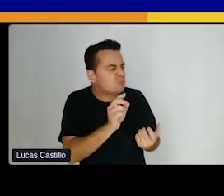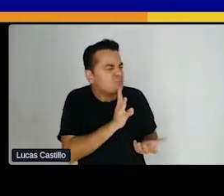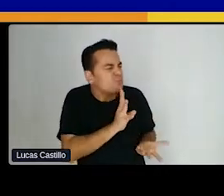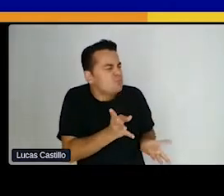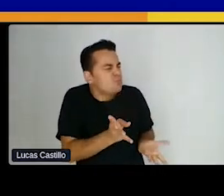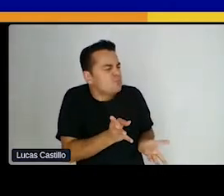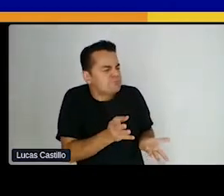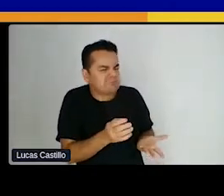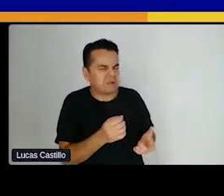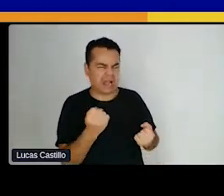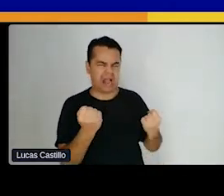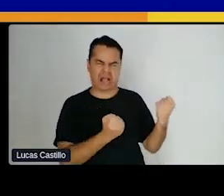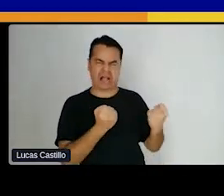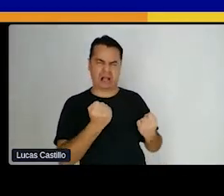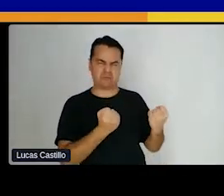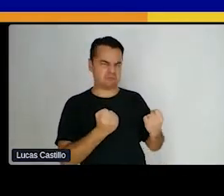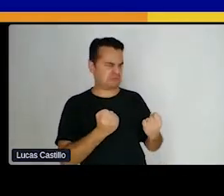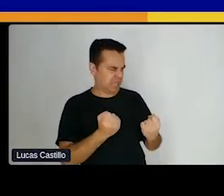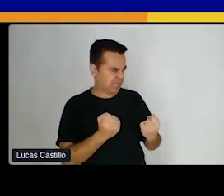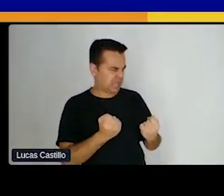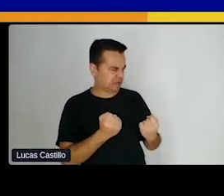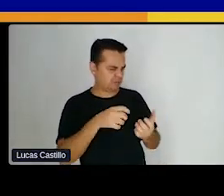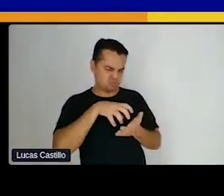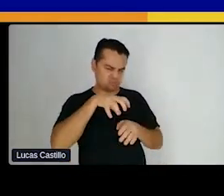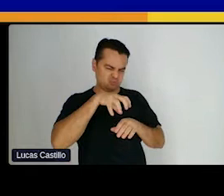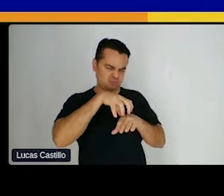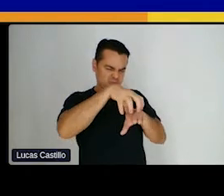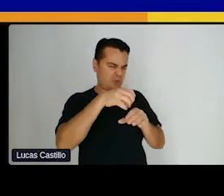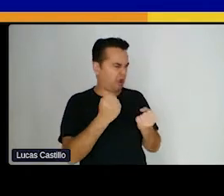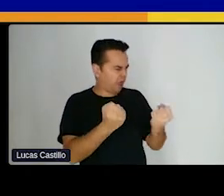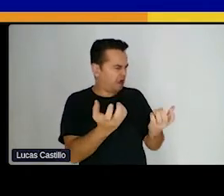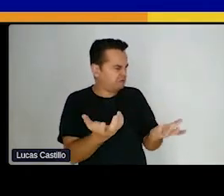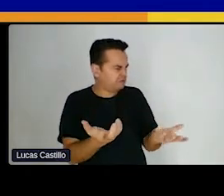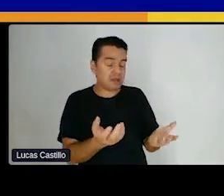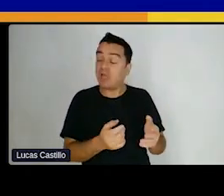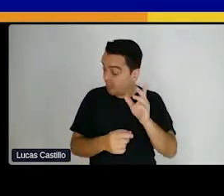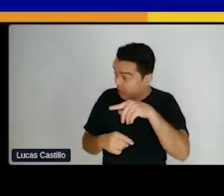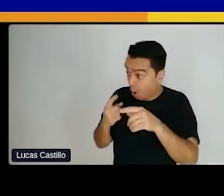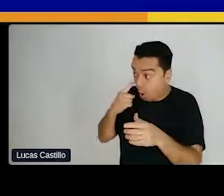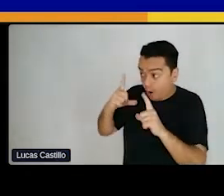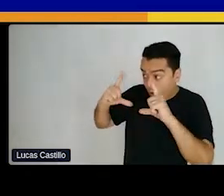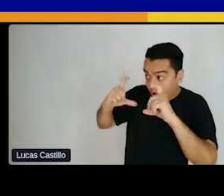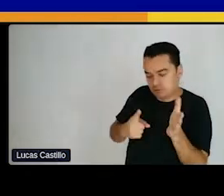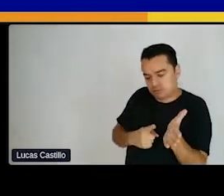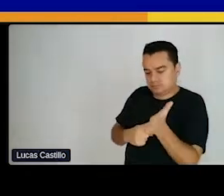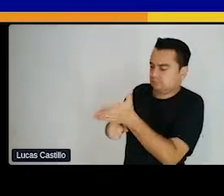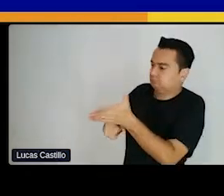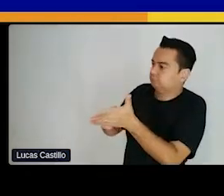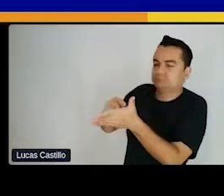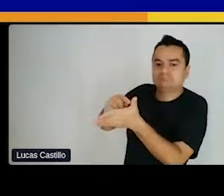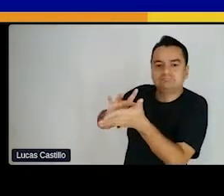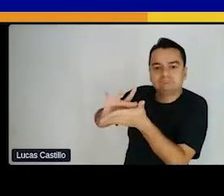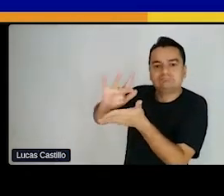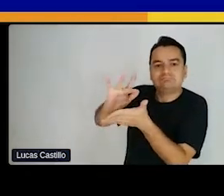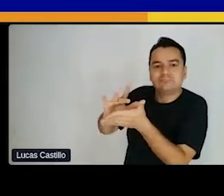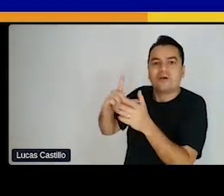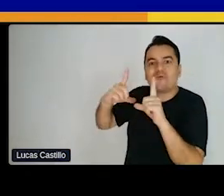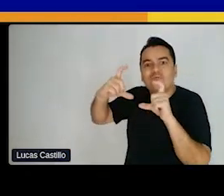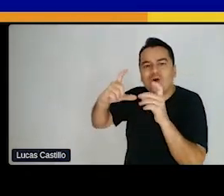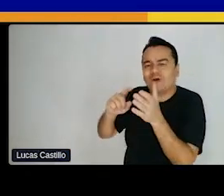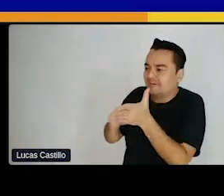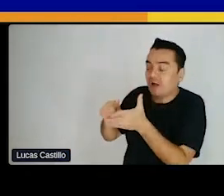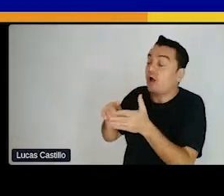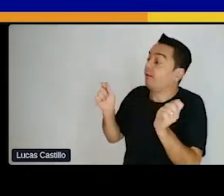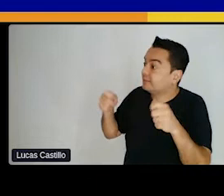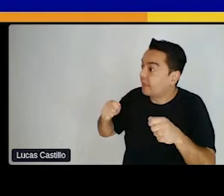ou padrões que um carro possui, né? Ora, um carro possui farol, possui pneus, retrovisores,